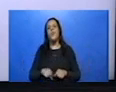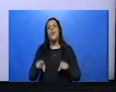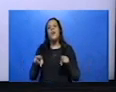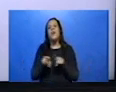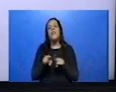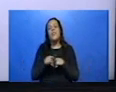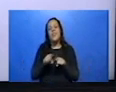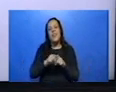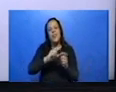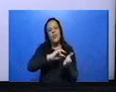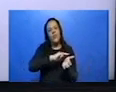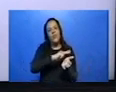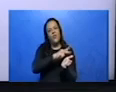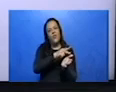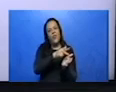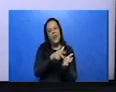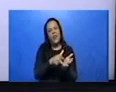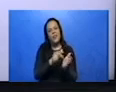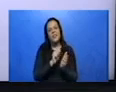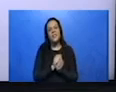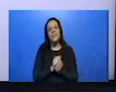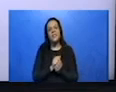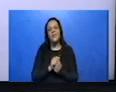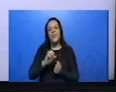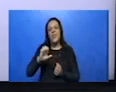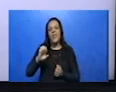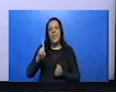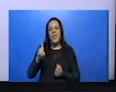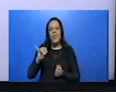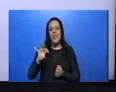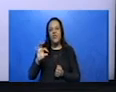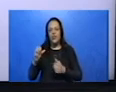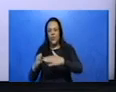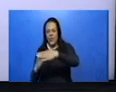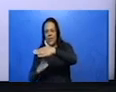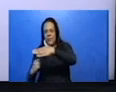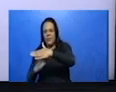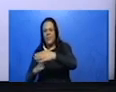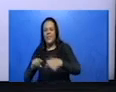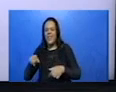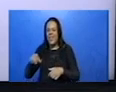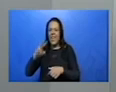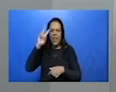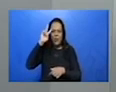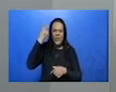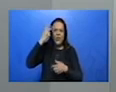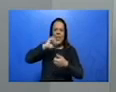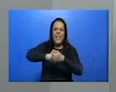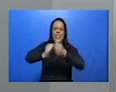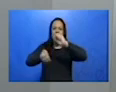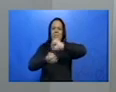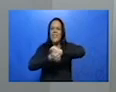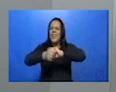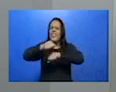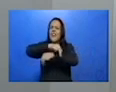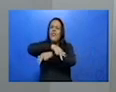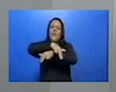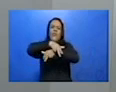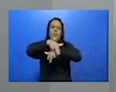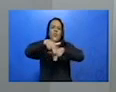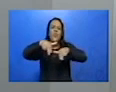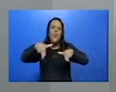diferentes livros, diferentes adaptações dessa história. É uma história que vale a pena ler. Então, vocês viram, quando